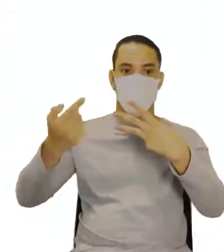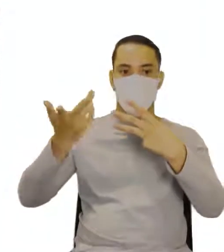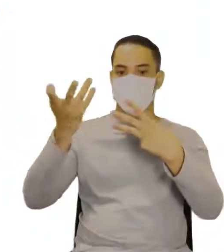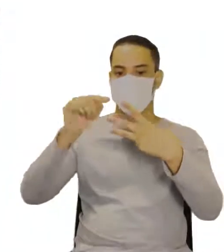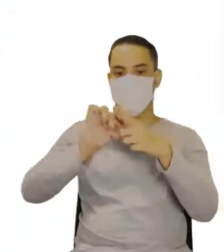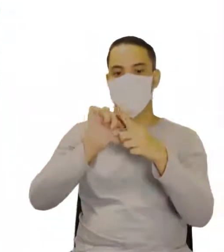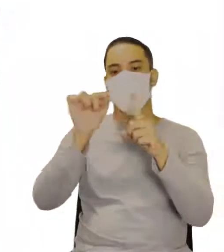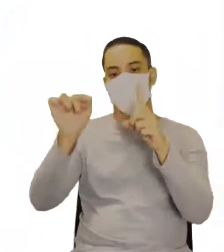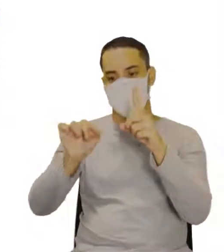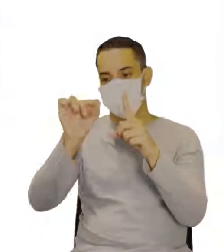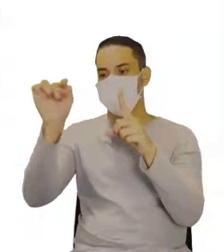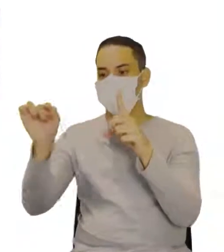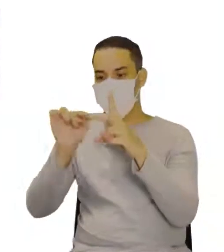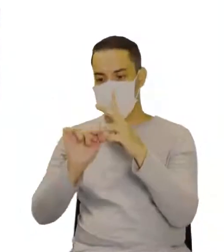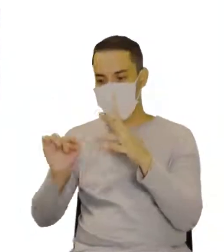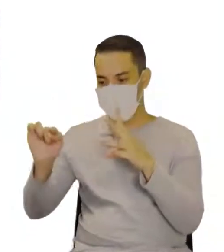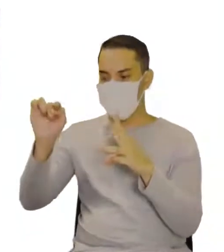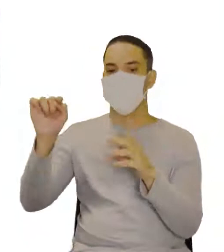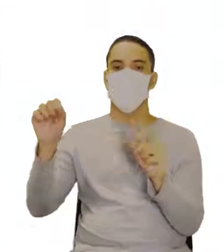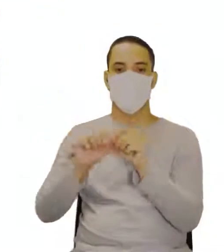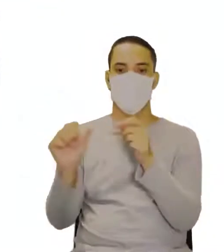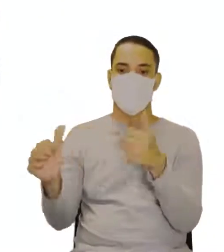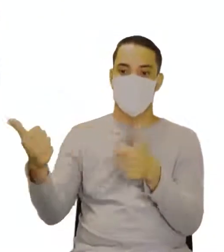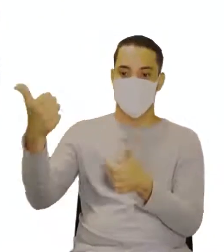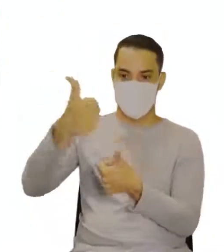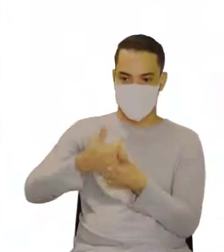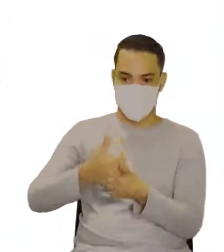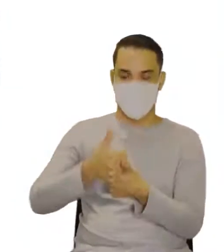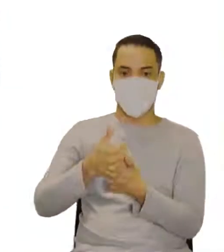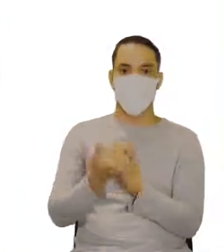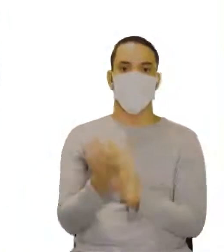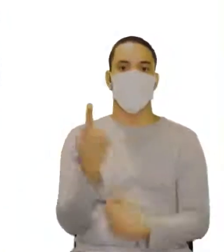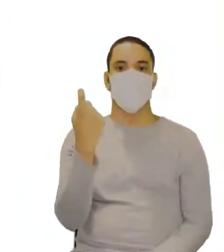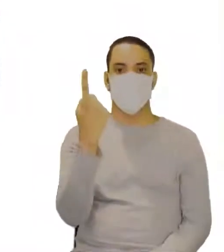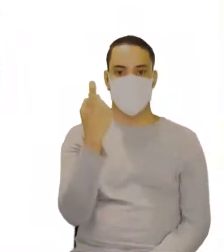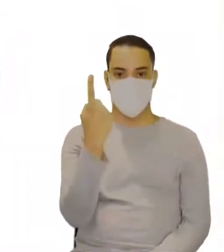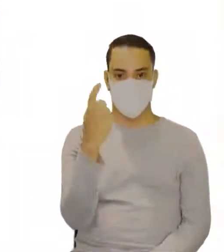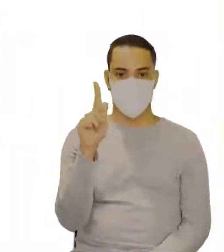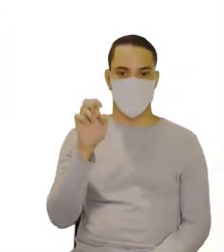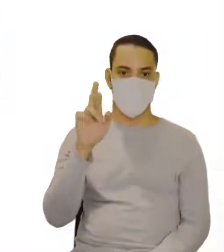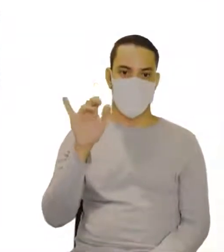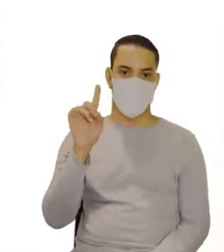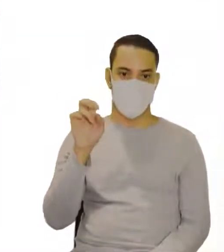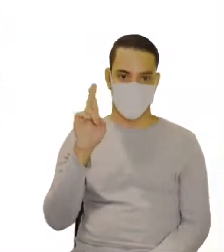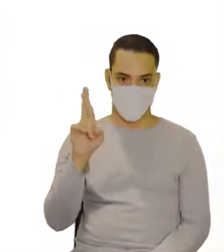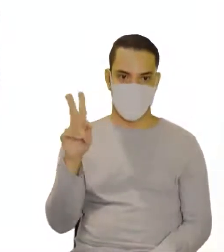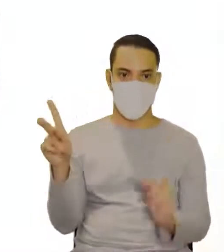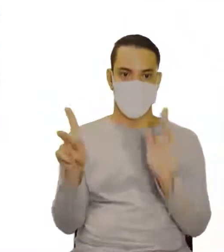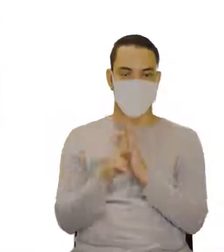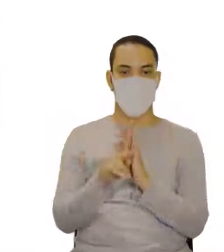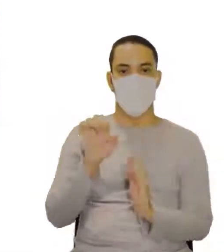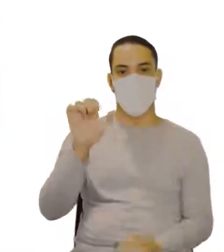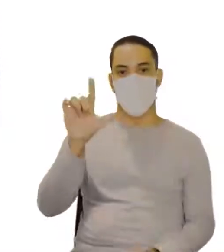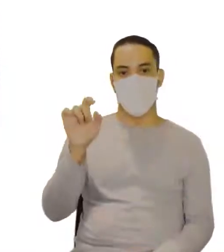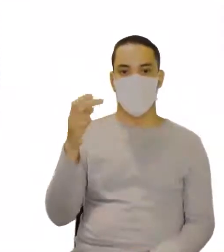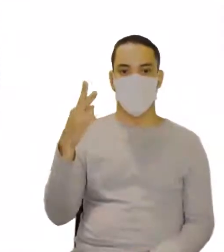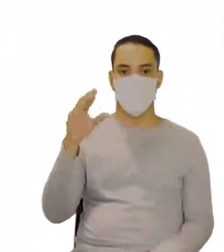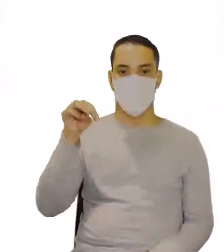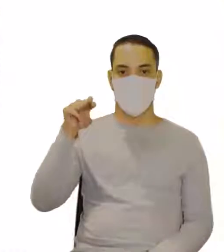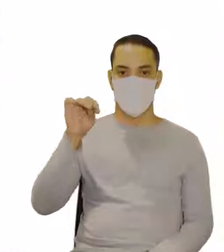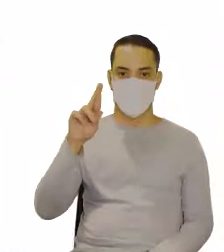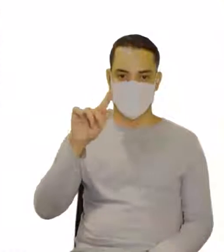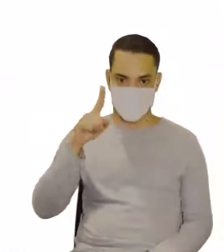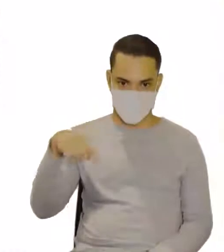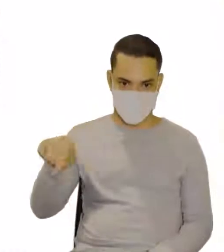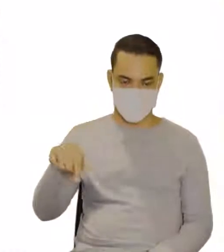a associação pode ser substituída por um único gerador de força eletromotriz Epson